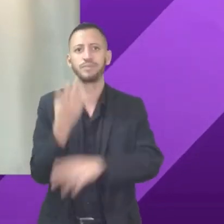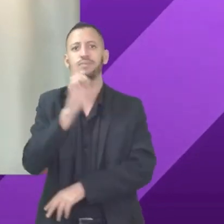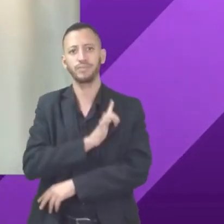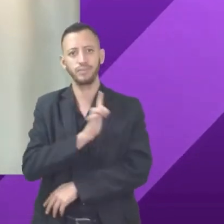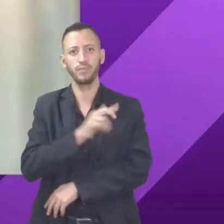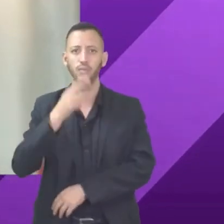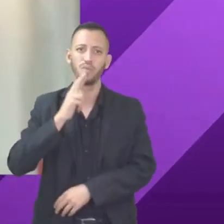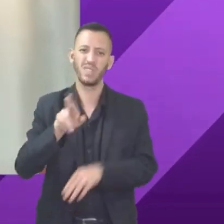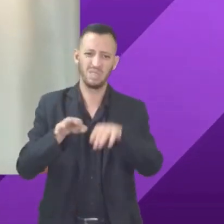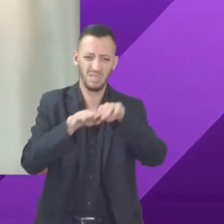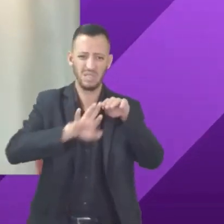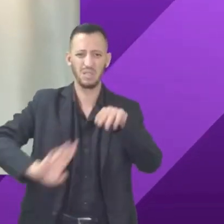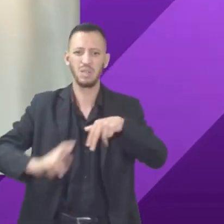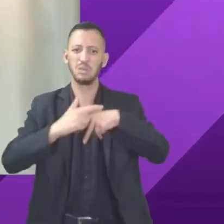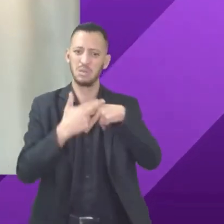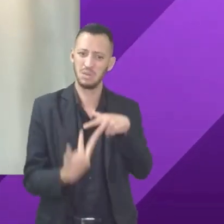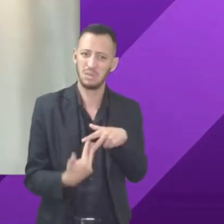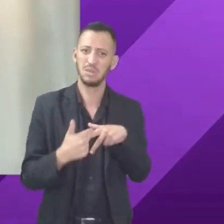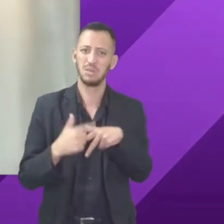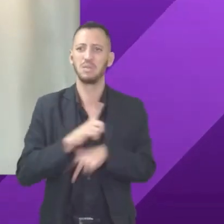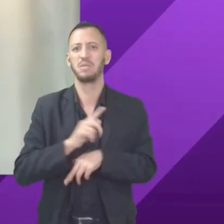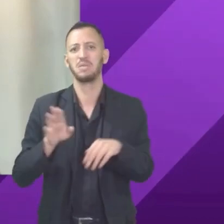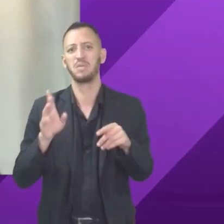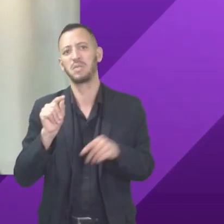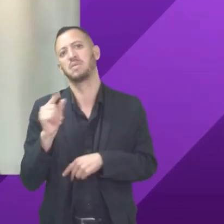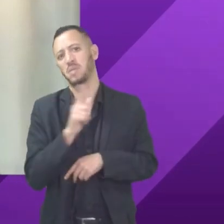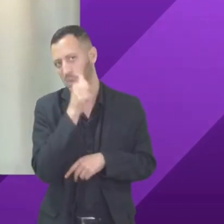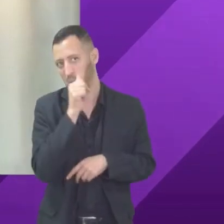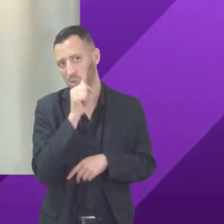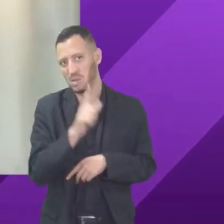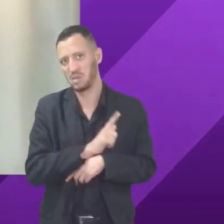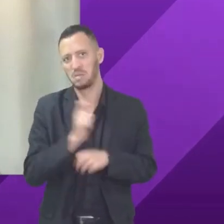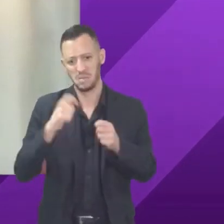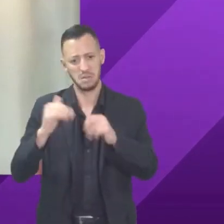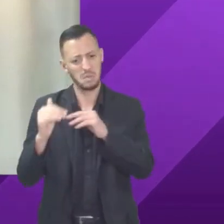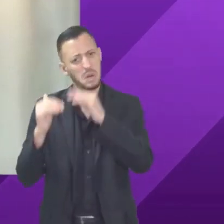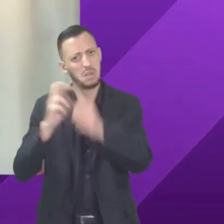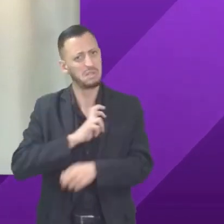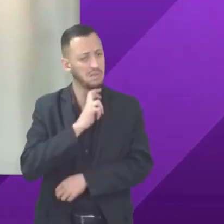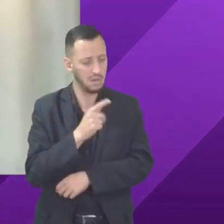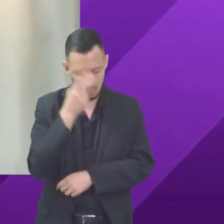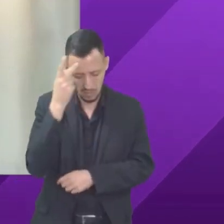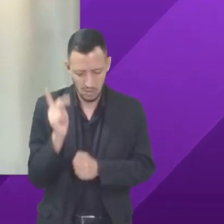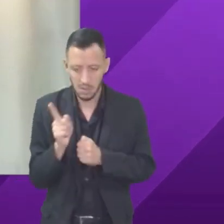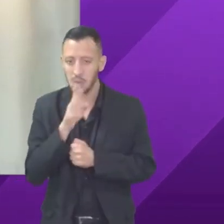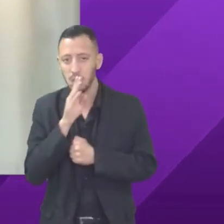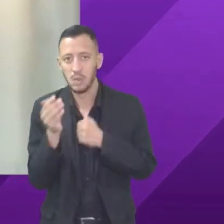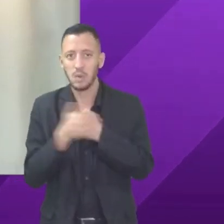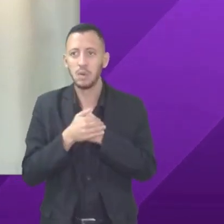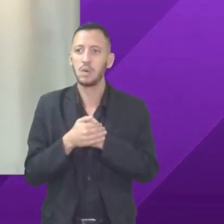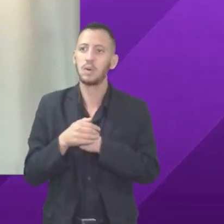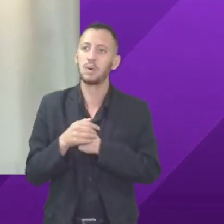resposta à desigualdade de gênero, o que ajuda também a potencializar vozes que muitas vezes são silenciadas ali nos